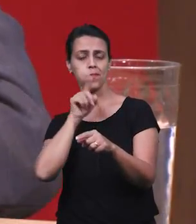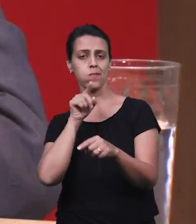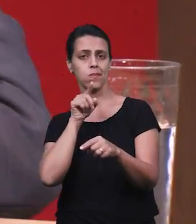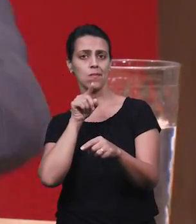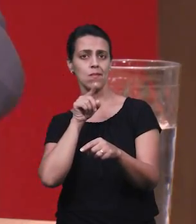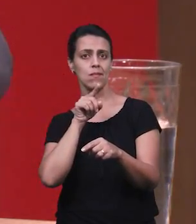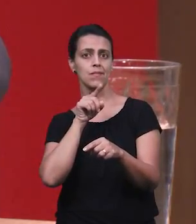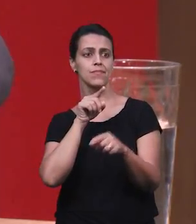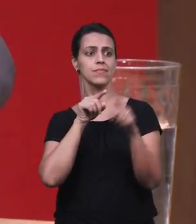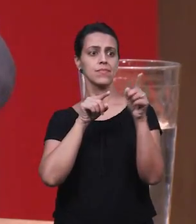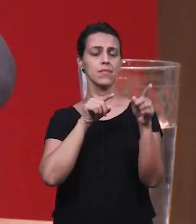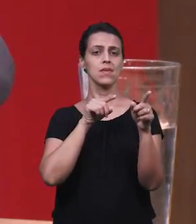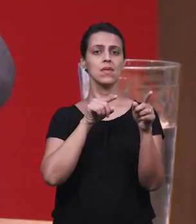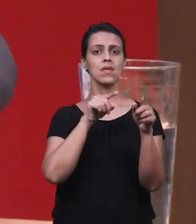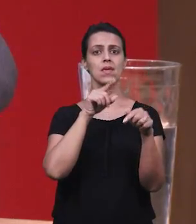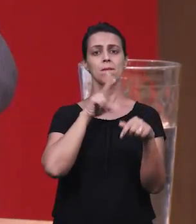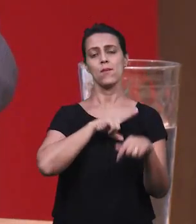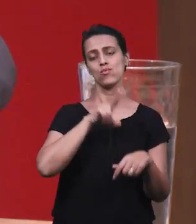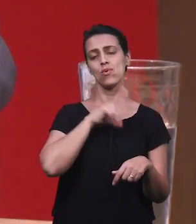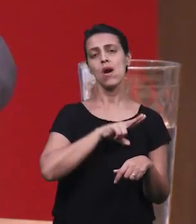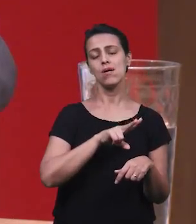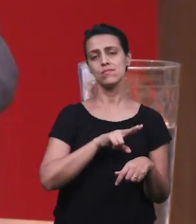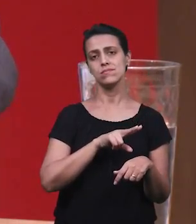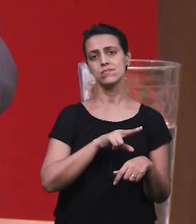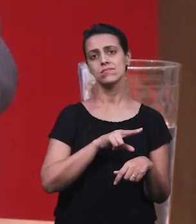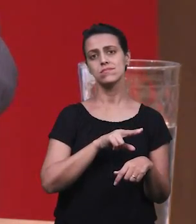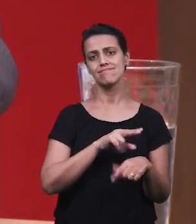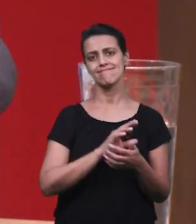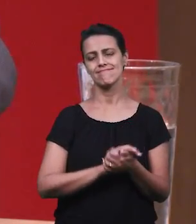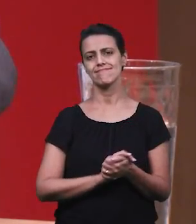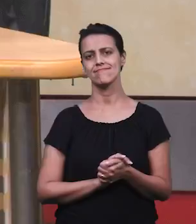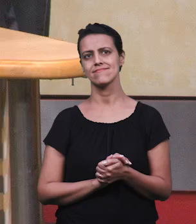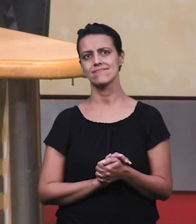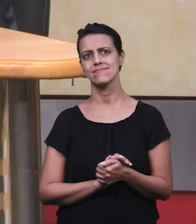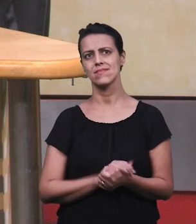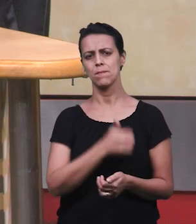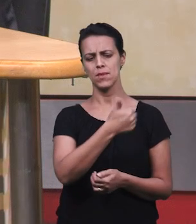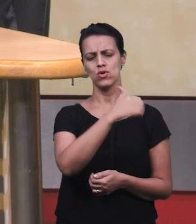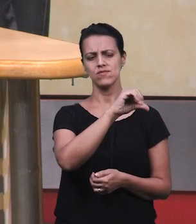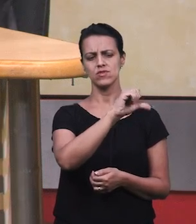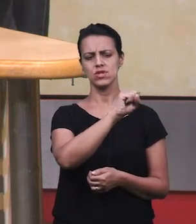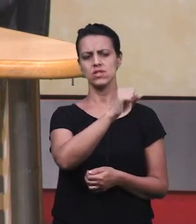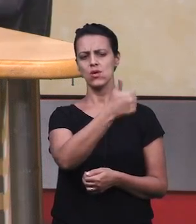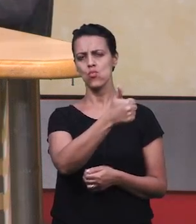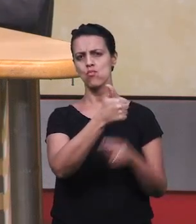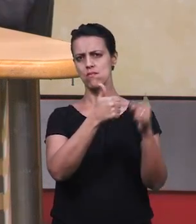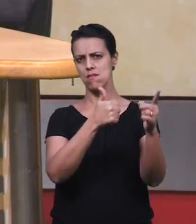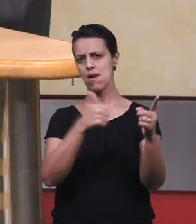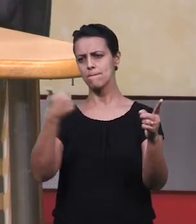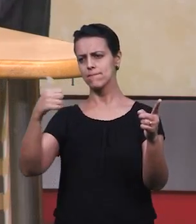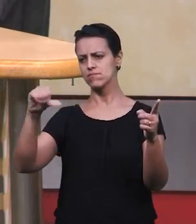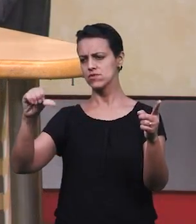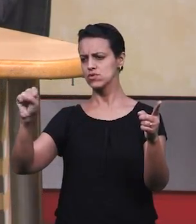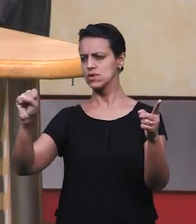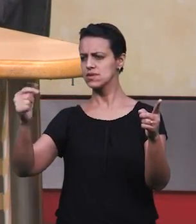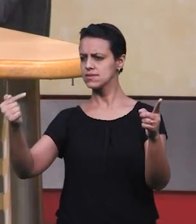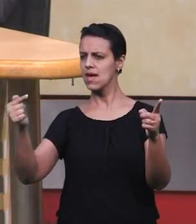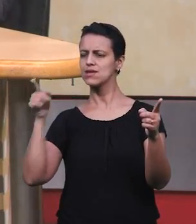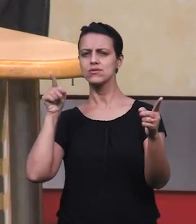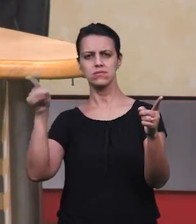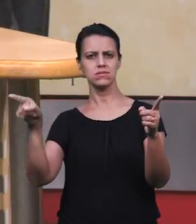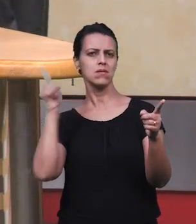que foi Portugal, e 87 ali nos Estados Unidos. Isso foi o início de tudo. Isso, o início de